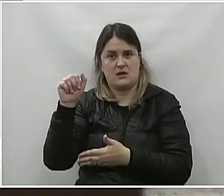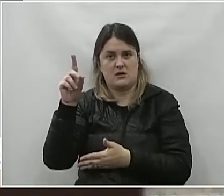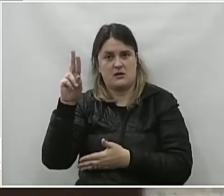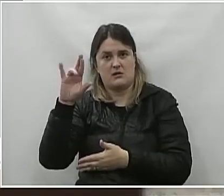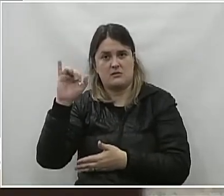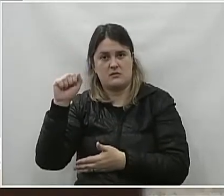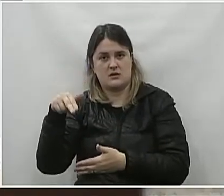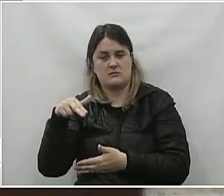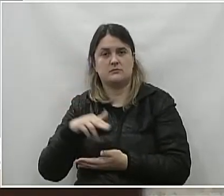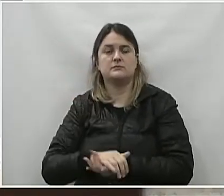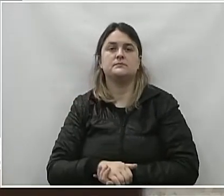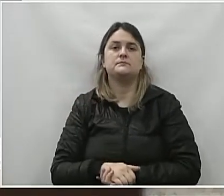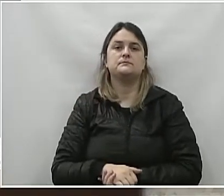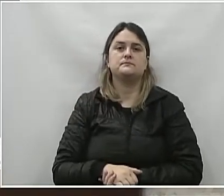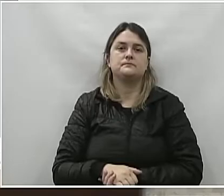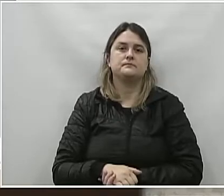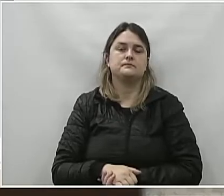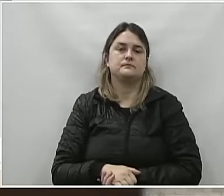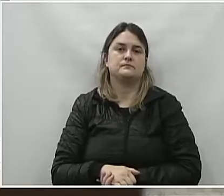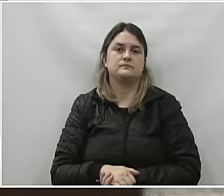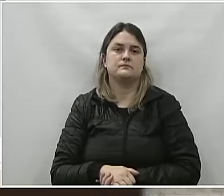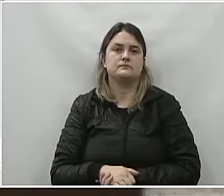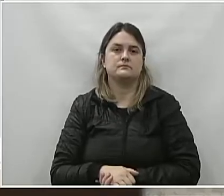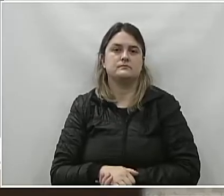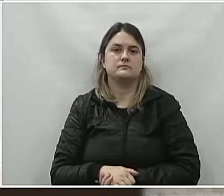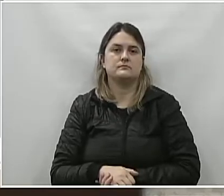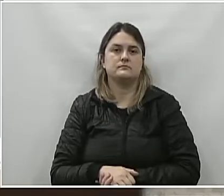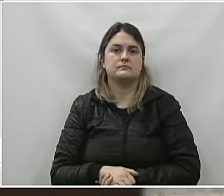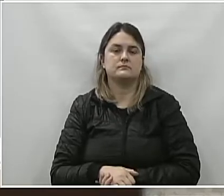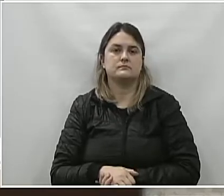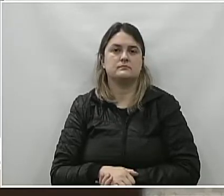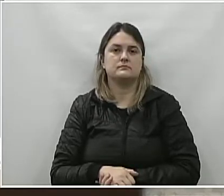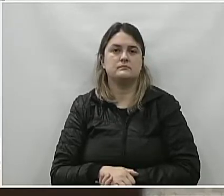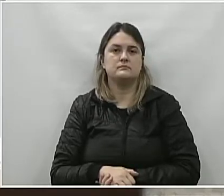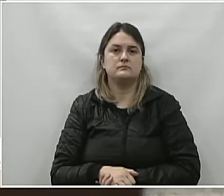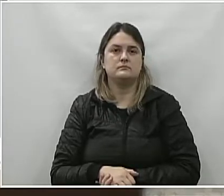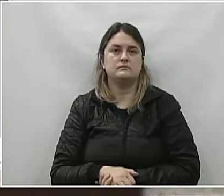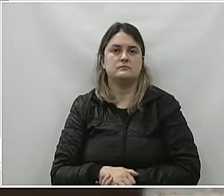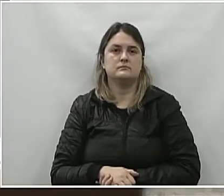da associação, né, dos ferroviários.